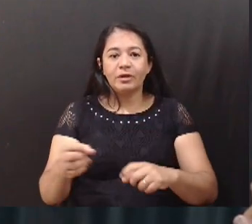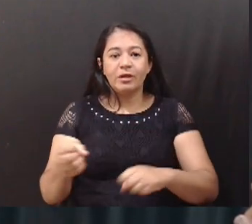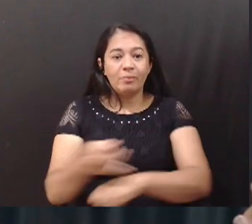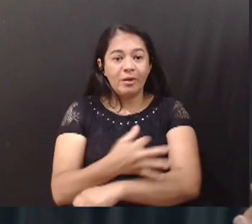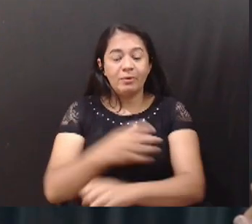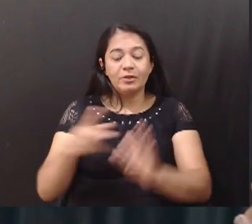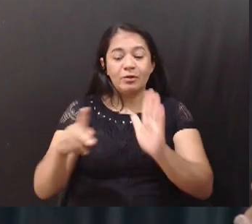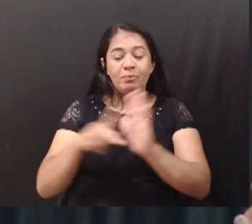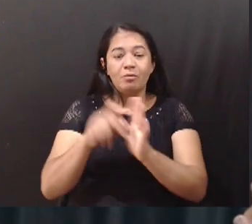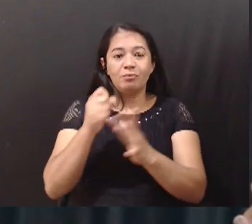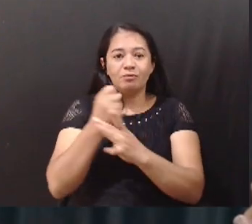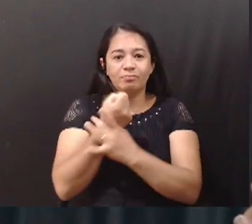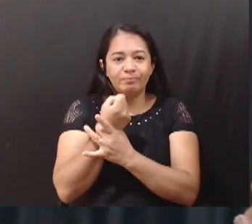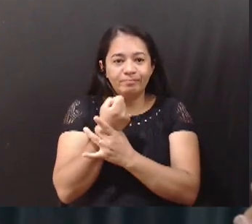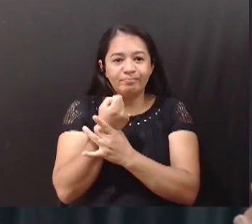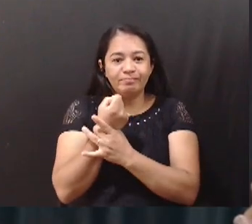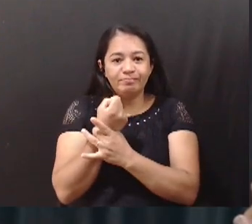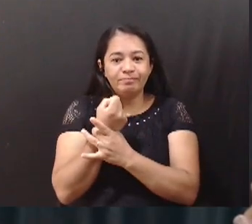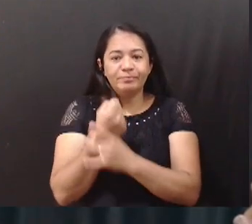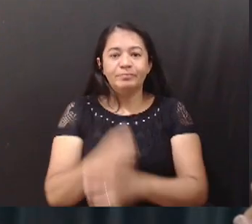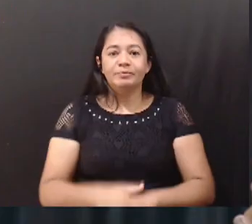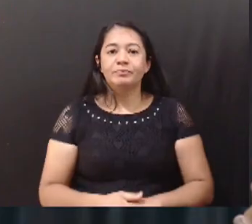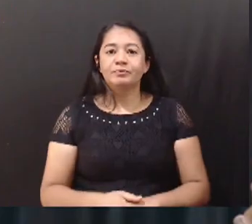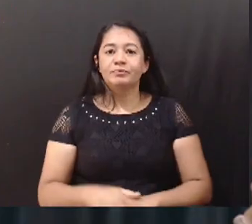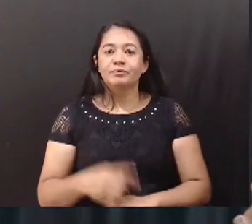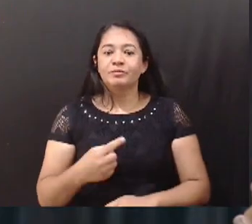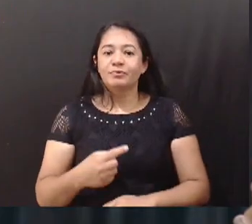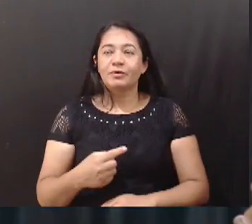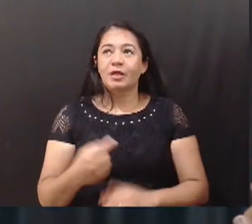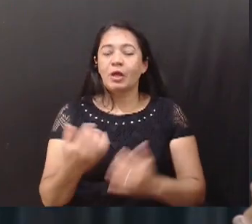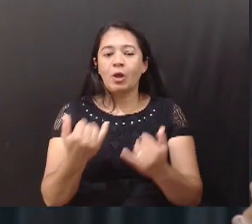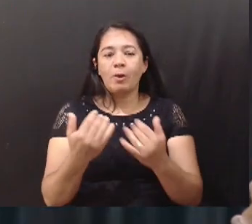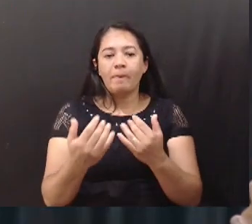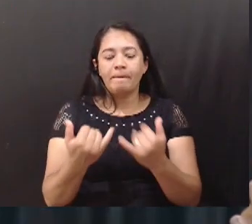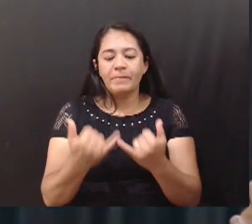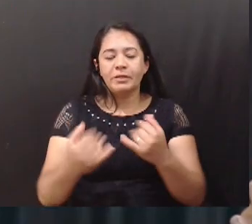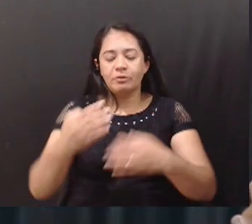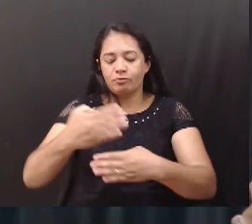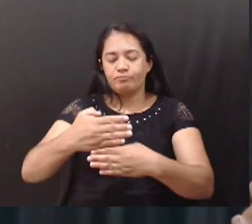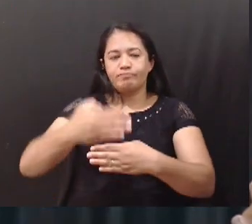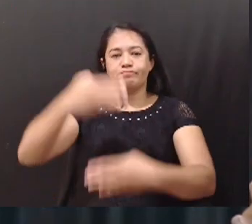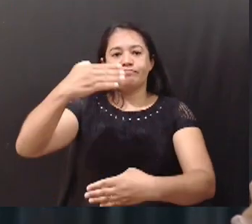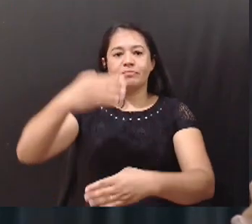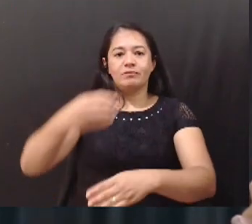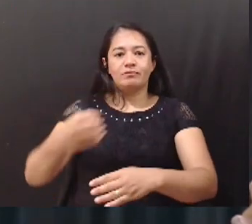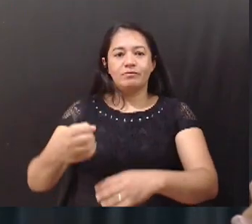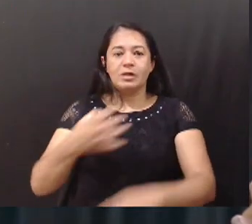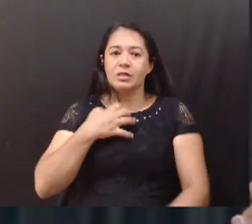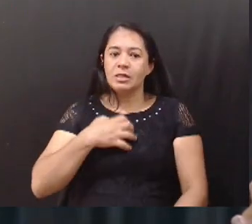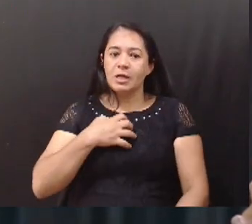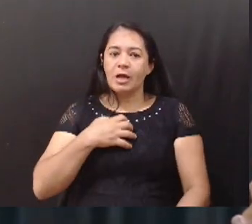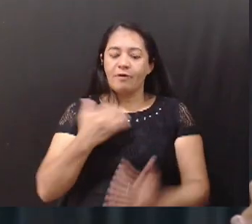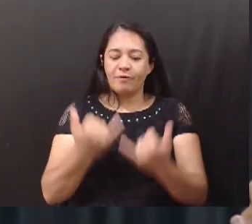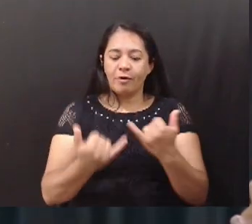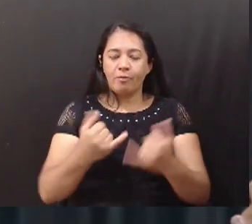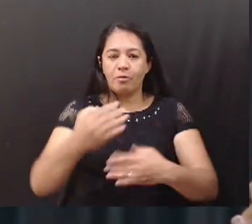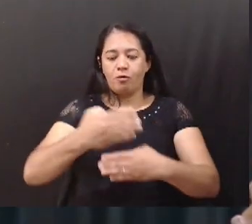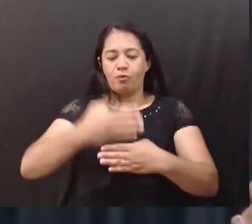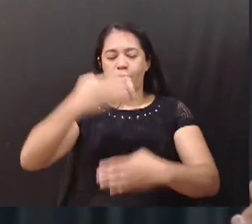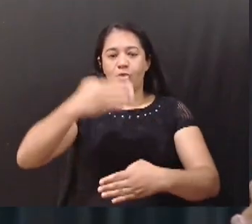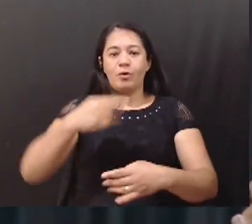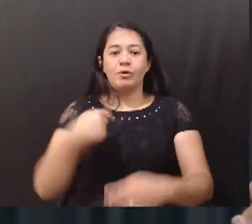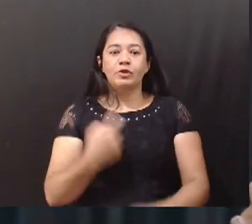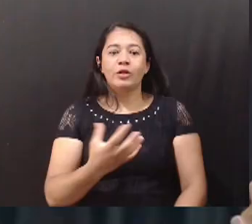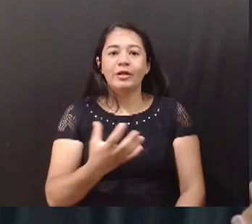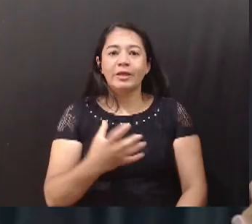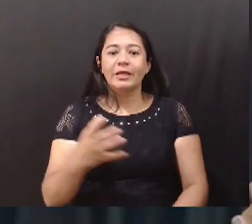Então, a gente coloca um muro na frente quando a gente está com raiva. Porque a gente está tentando se sentir seguro. Uau! Essa